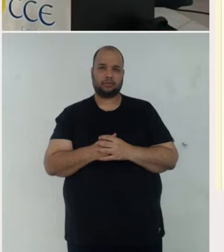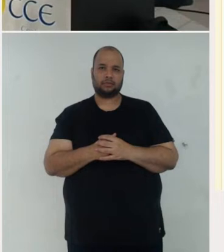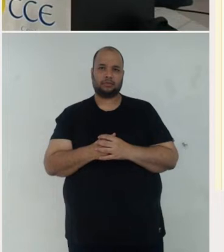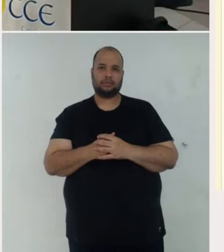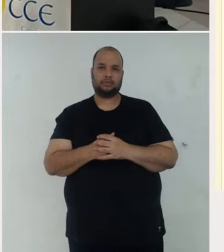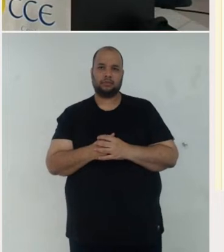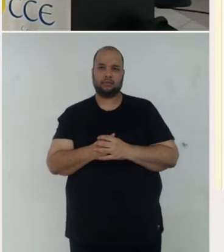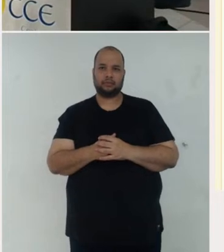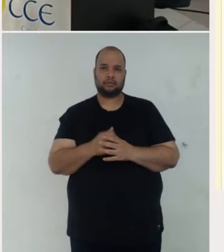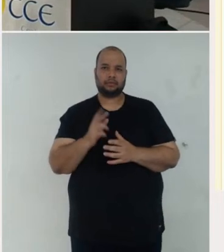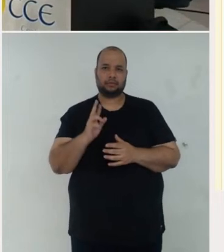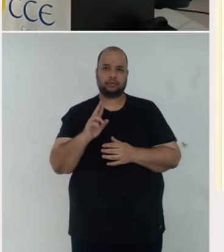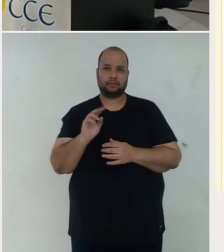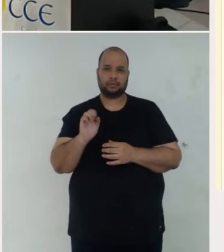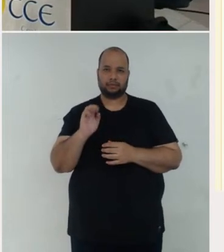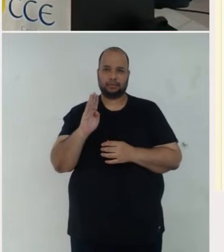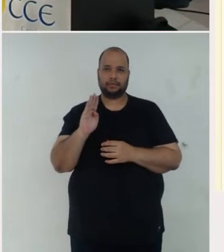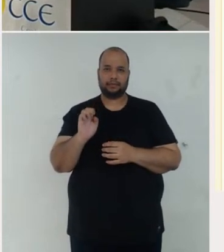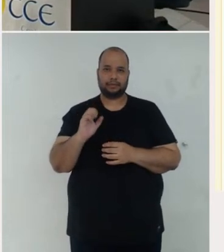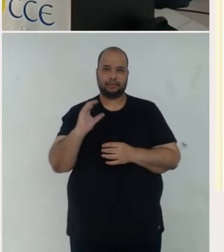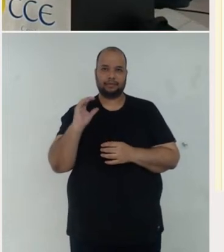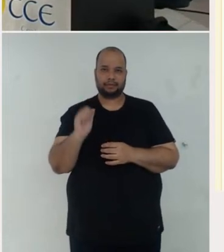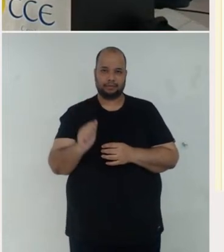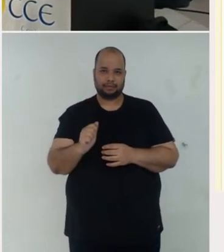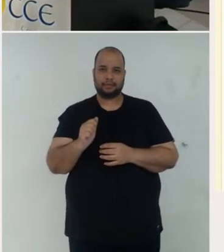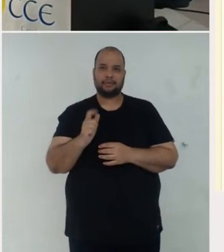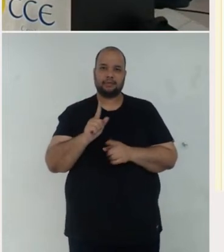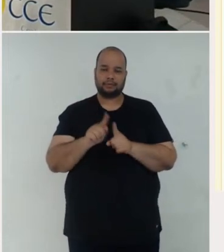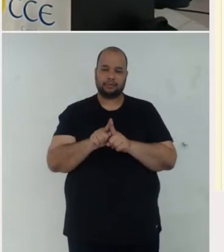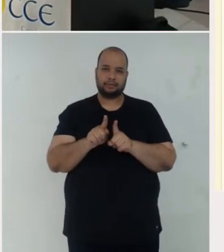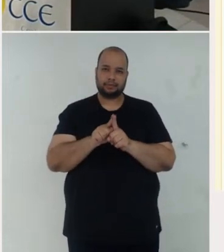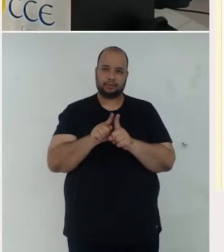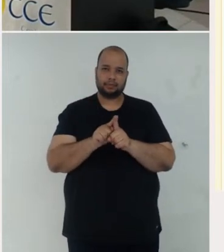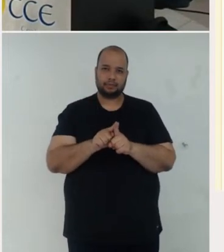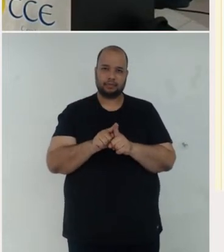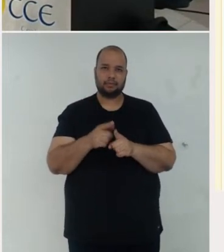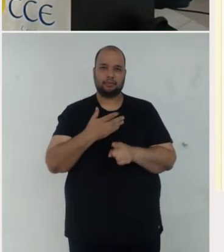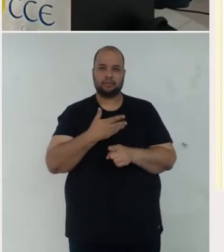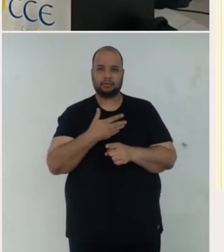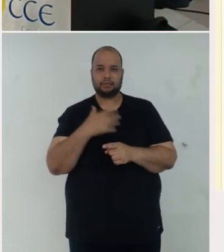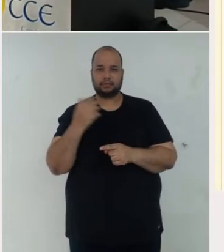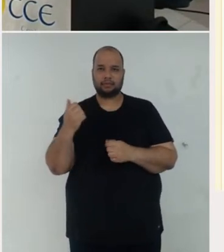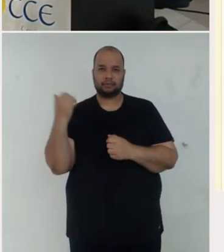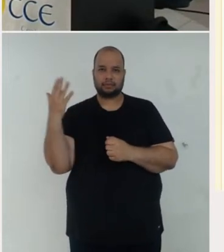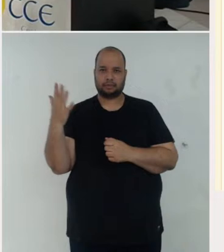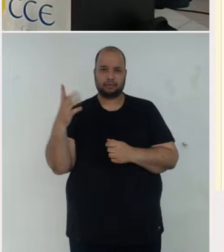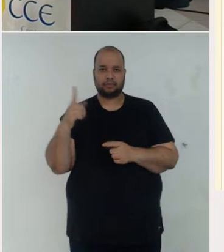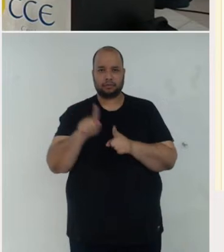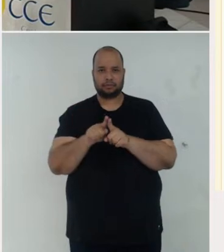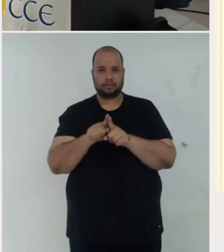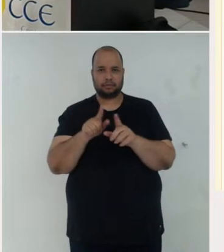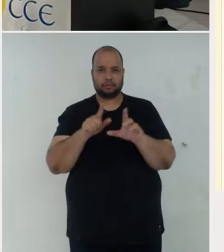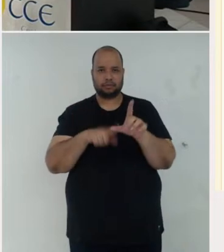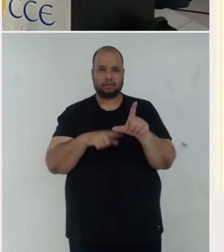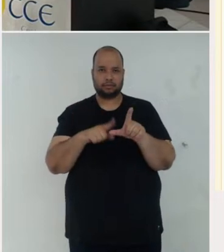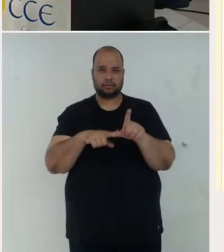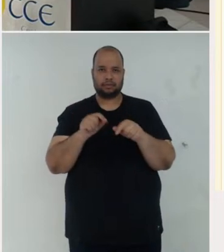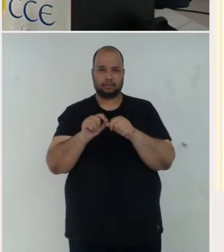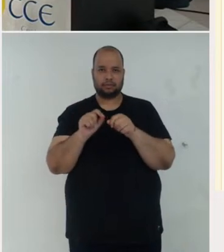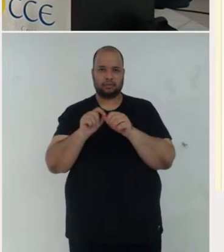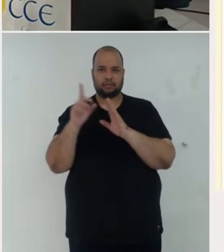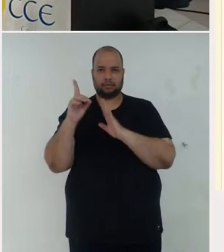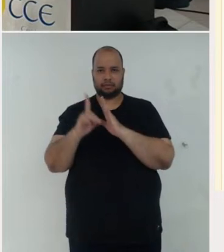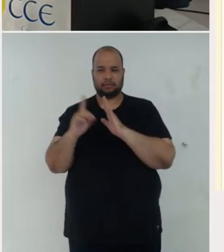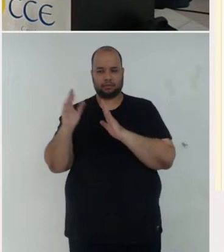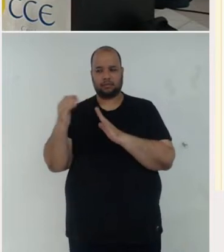A Rebeca Miscou Machado, que era colega minha, mas a Rebeca também saiu das letras, ela foi fazer direito